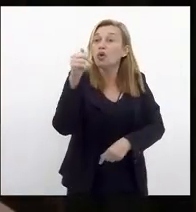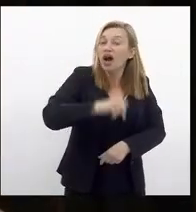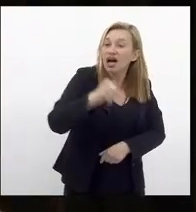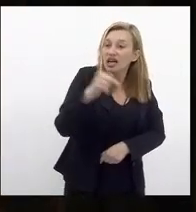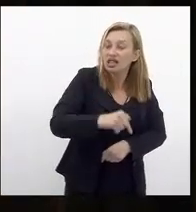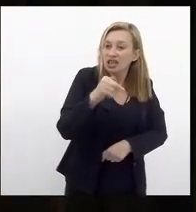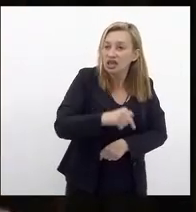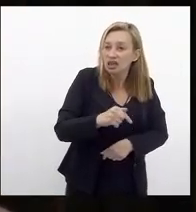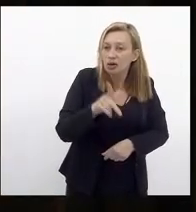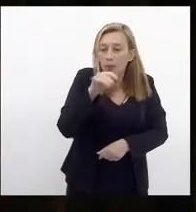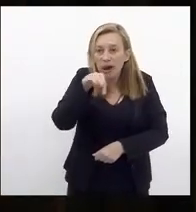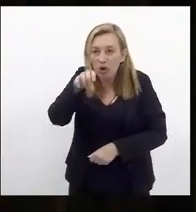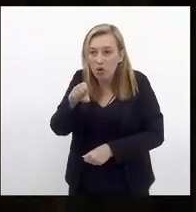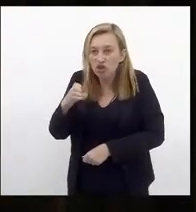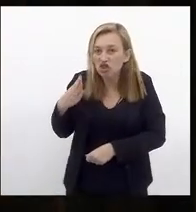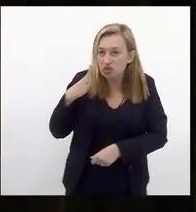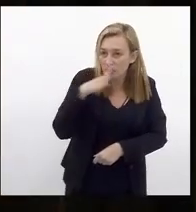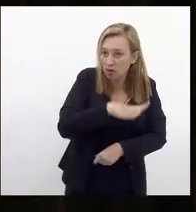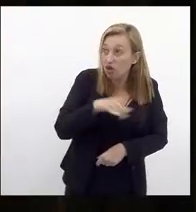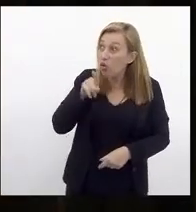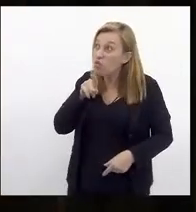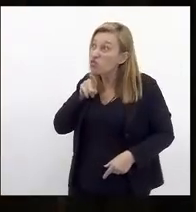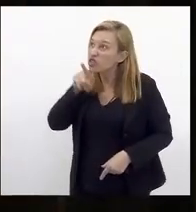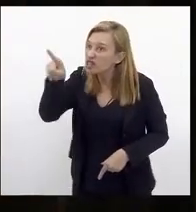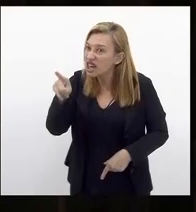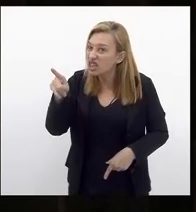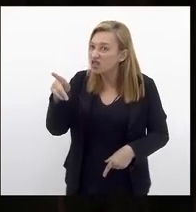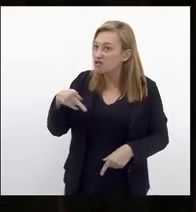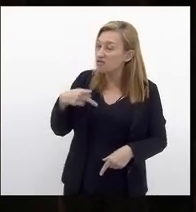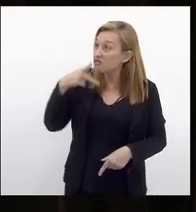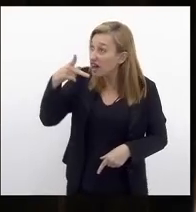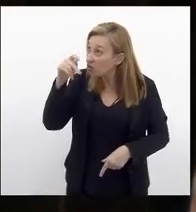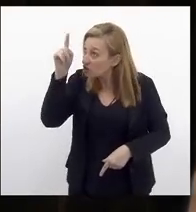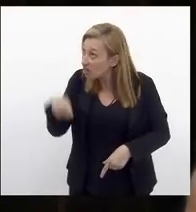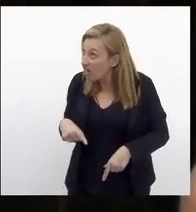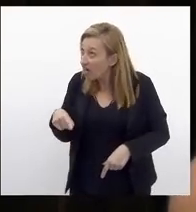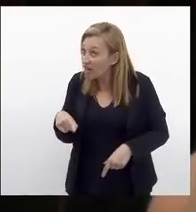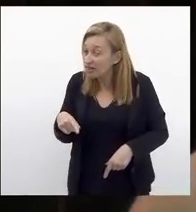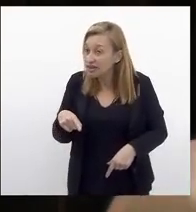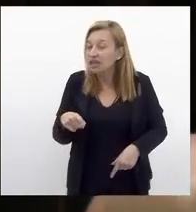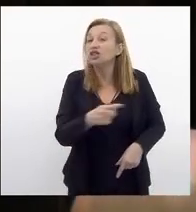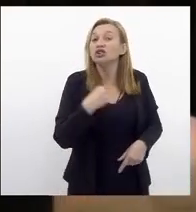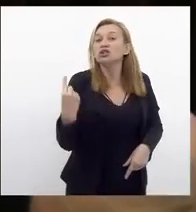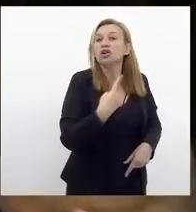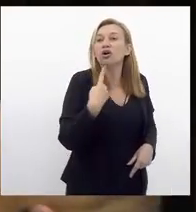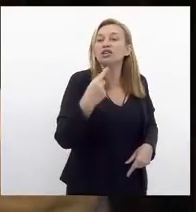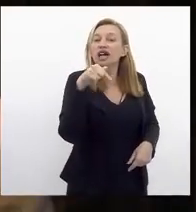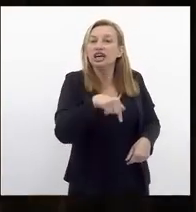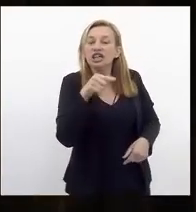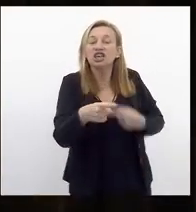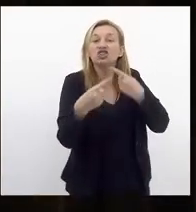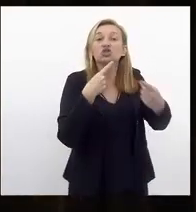um pacote de maldades como vocês estão atribuindo nós estamos discutindo e voltando